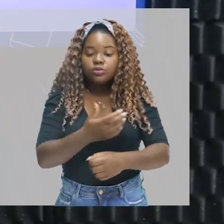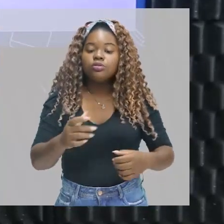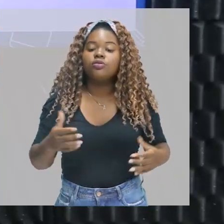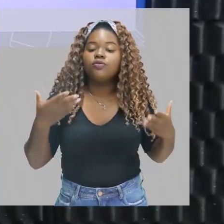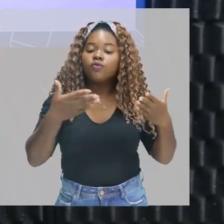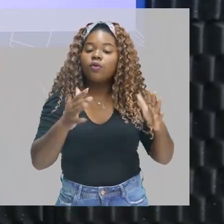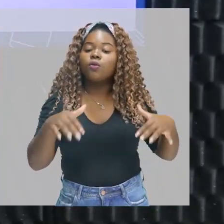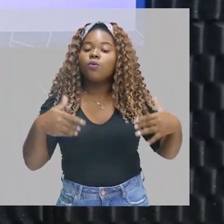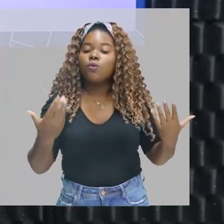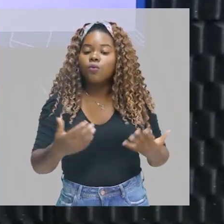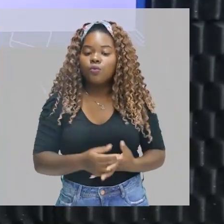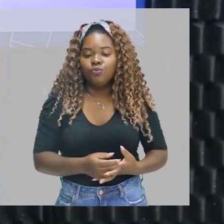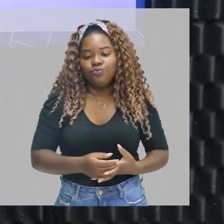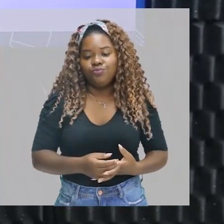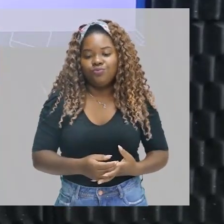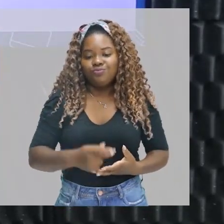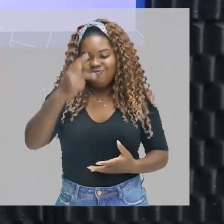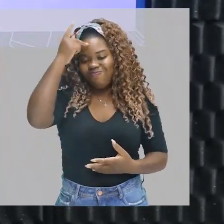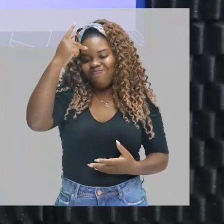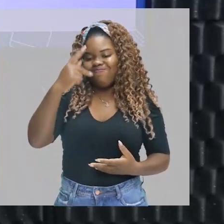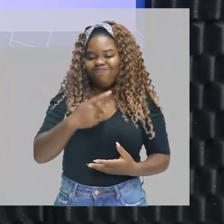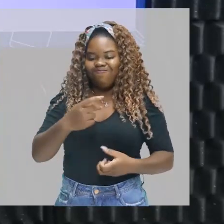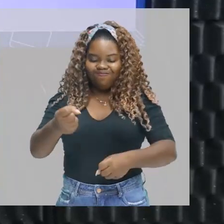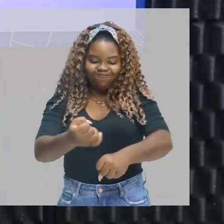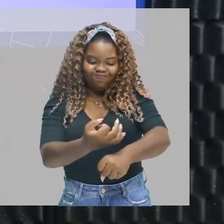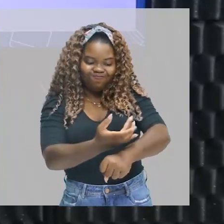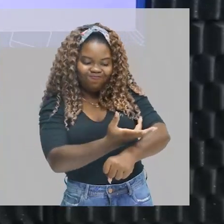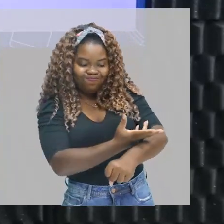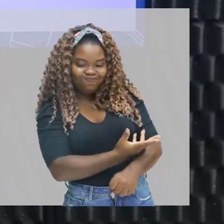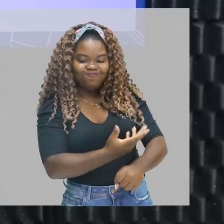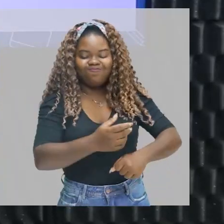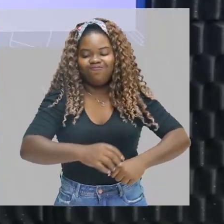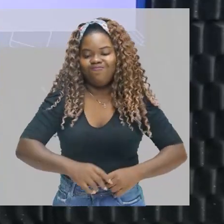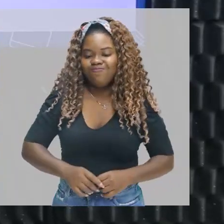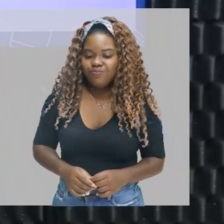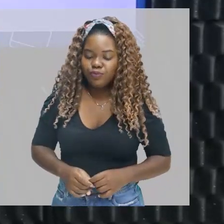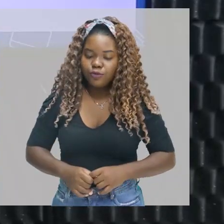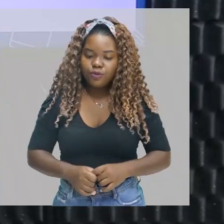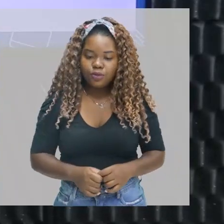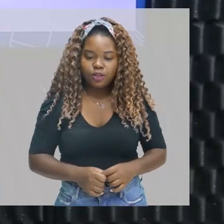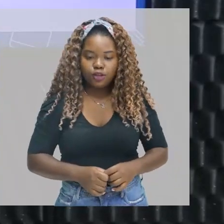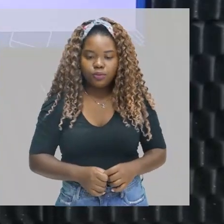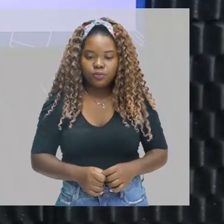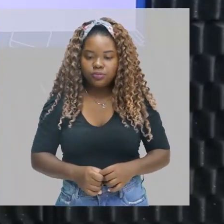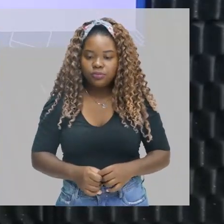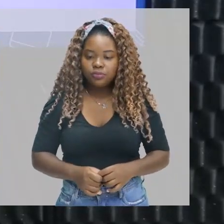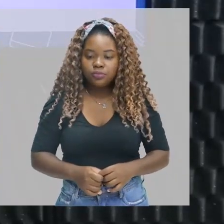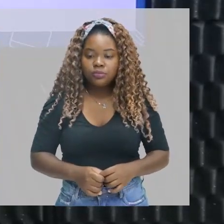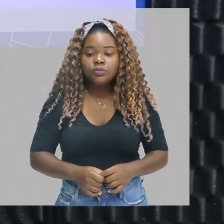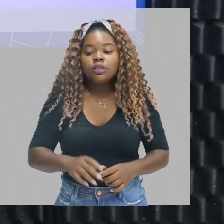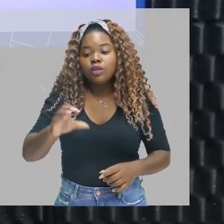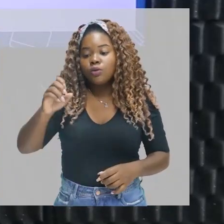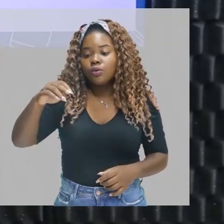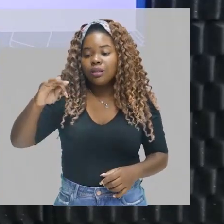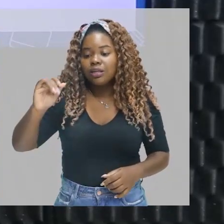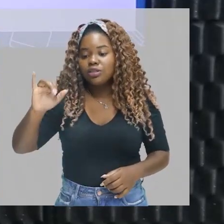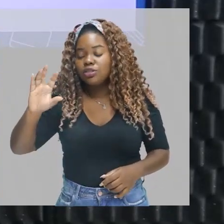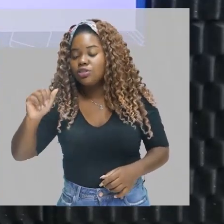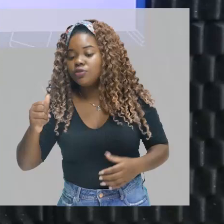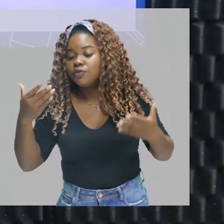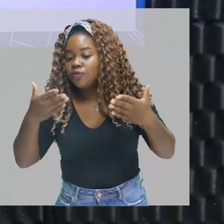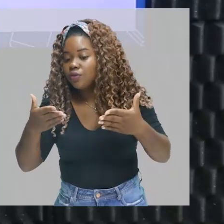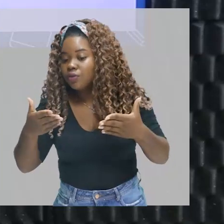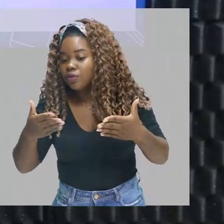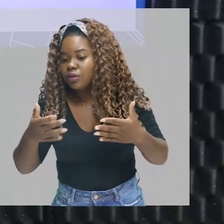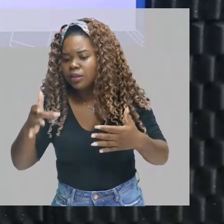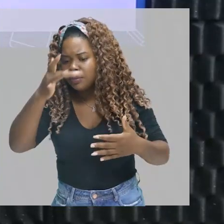em quem? No próprio emissor, naquele que transmite a mensagem, né? E a função conativa está centrada em quem?